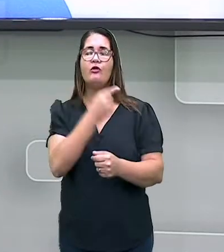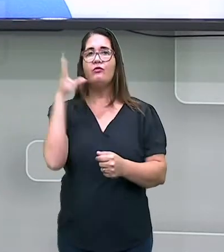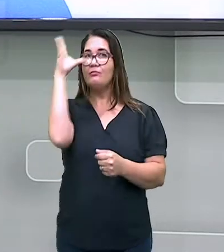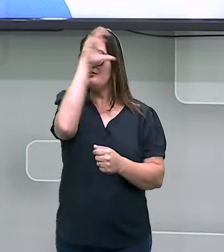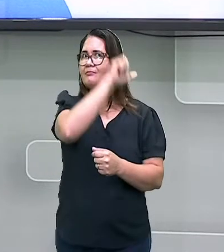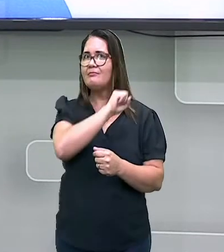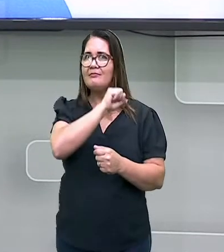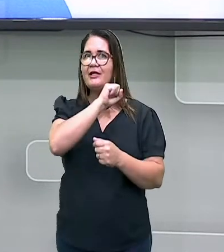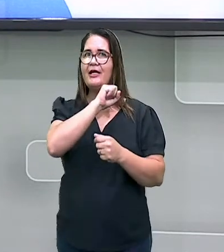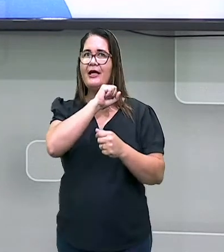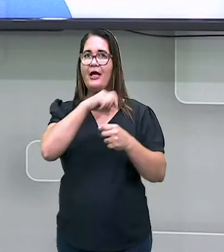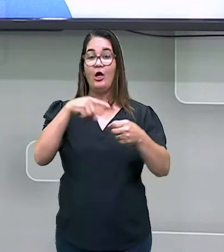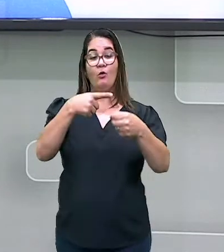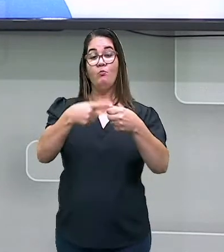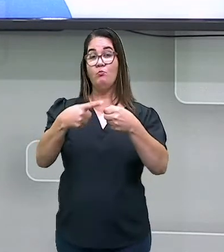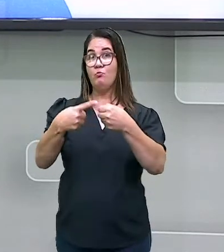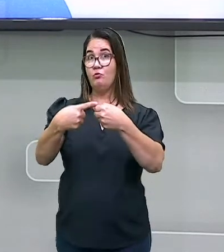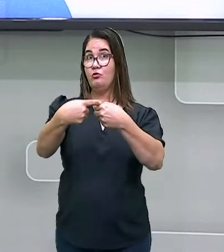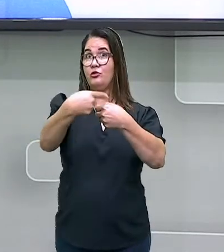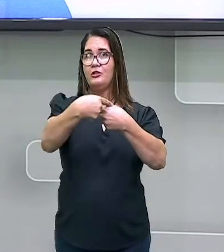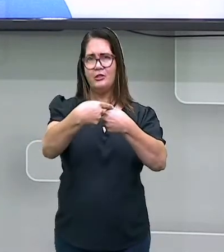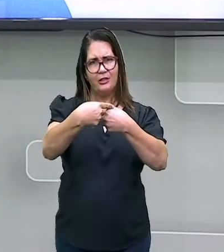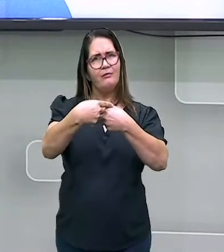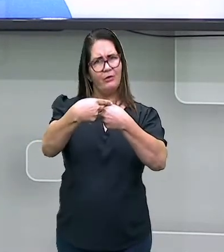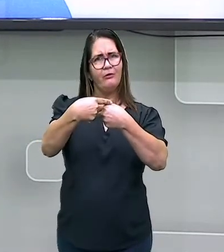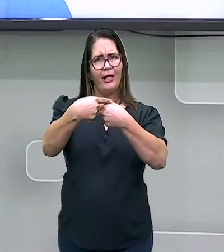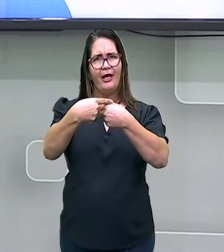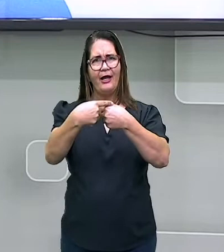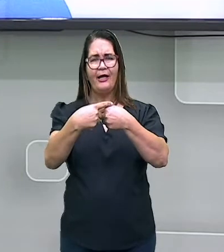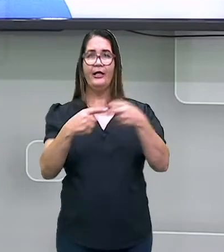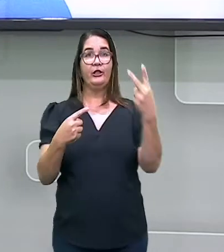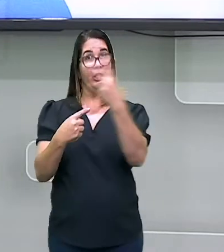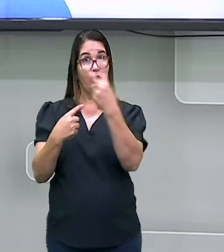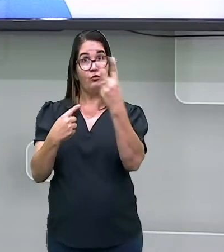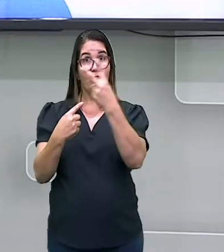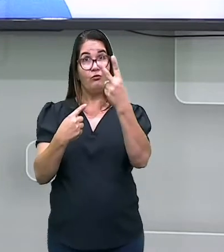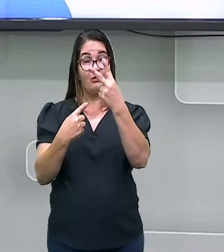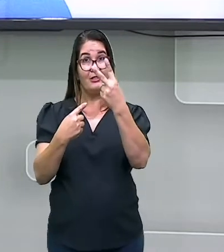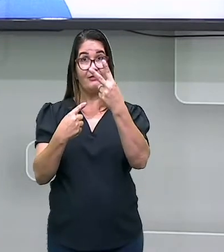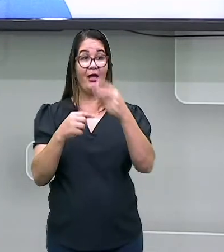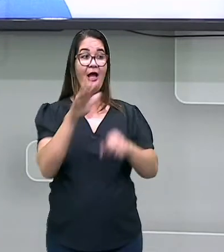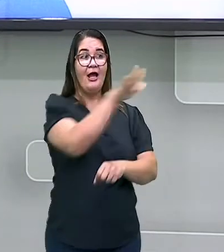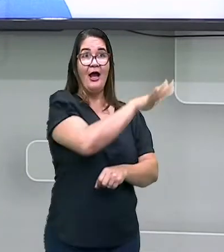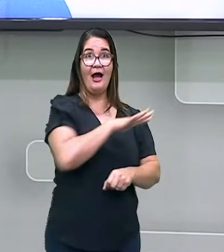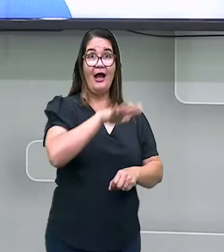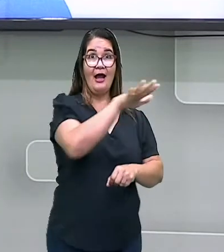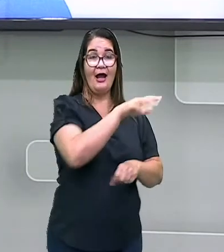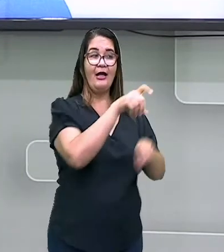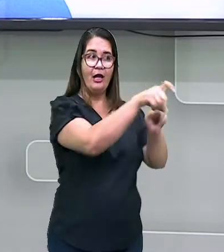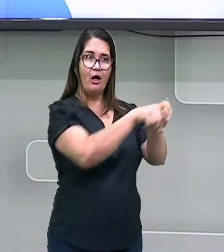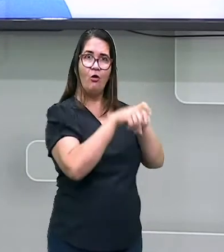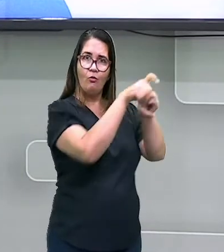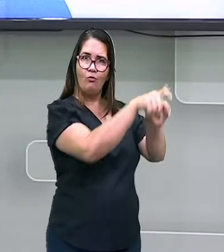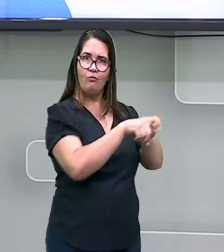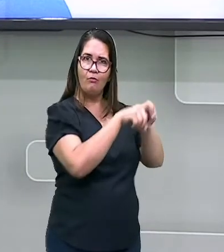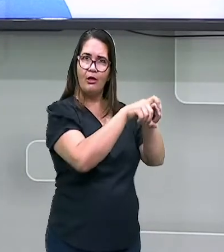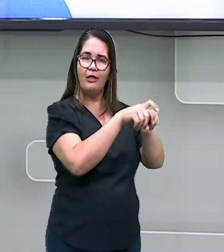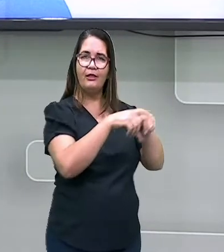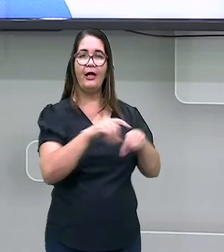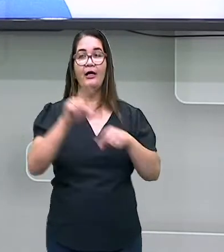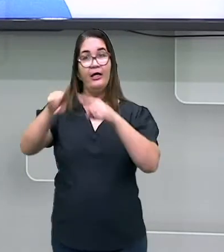duas palavrinhas-chave aqui, zona urbana e rural. Você já ouviu falar dessas